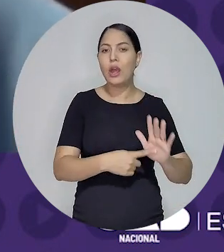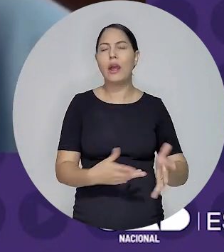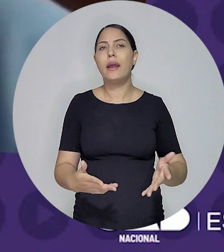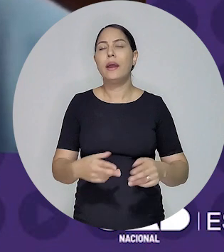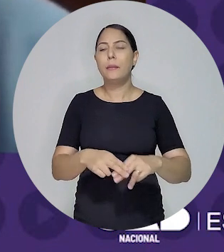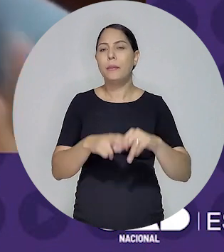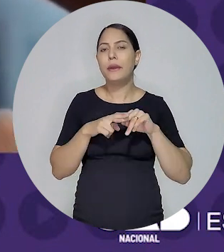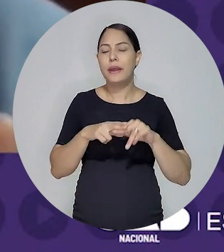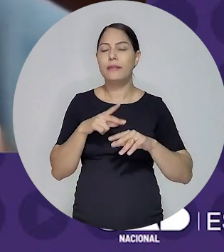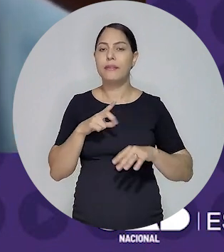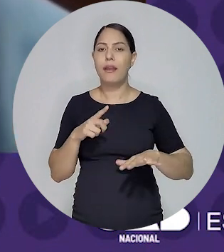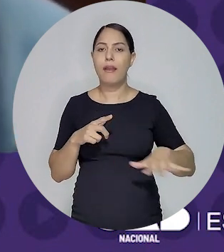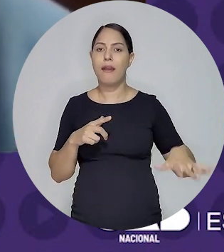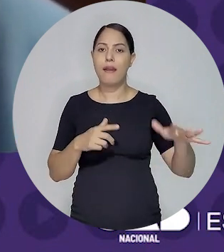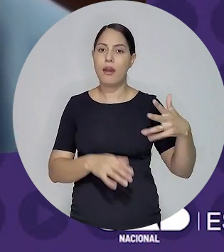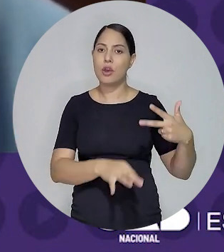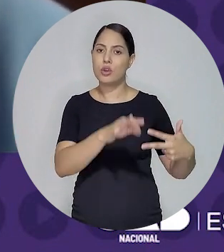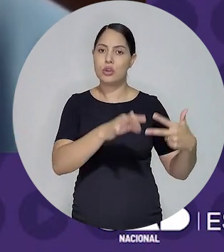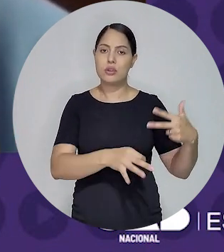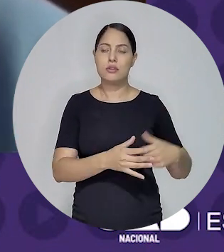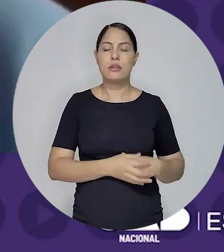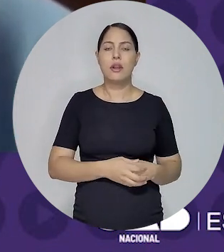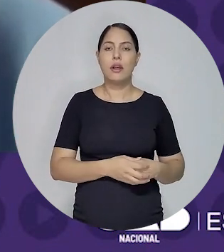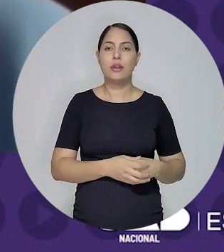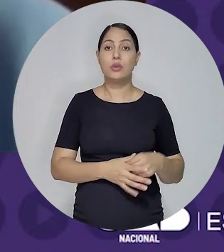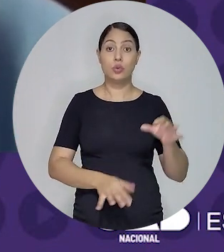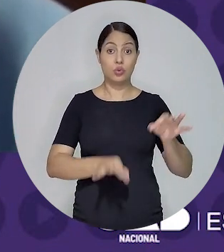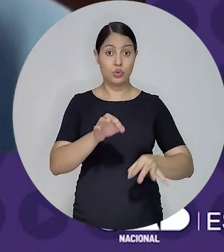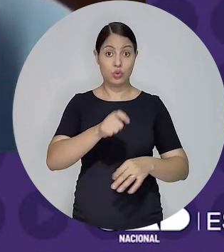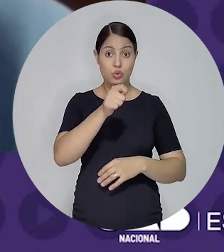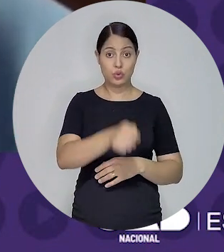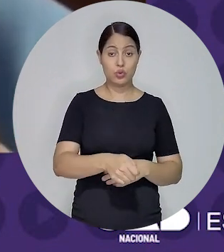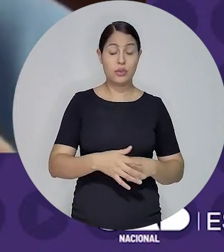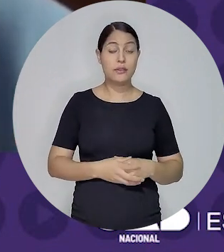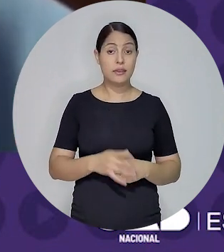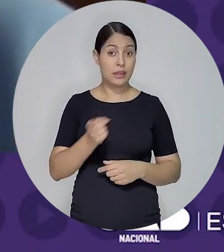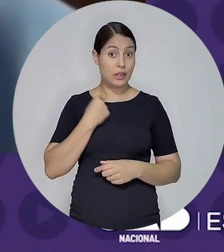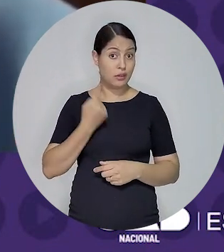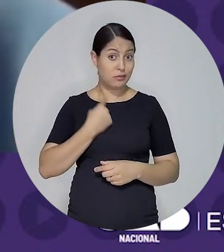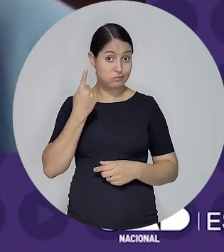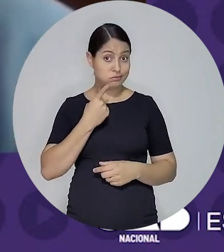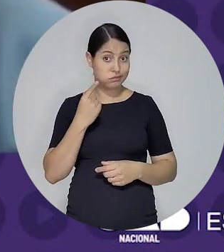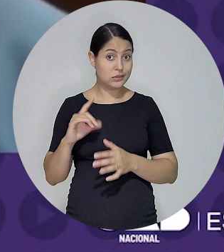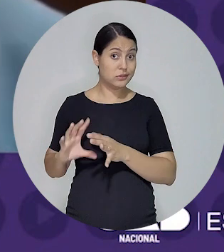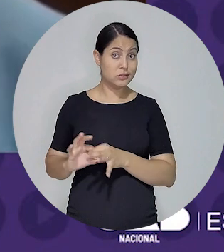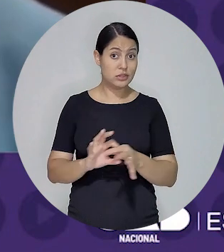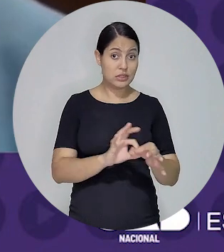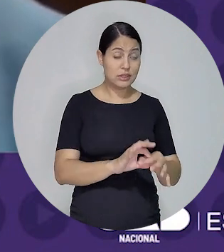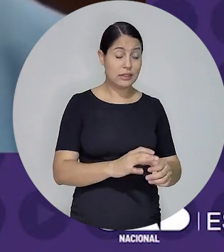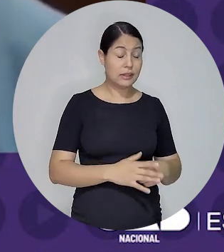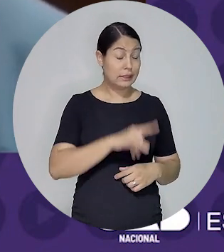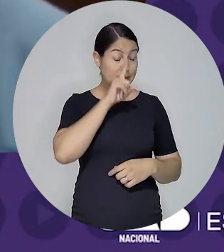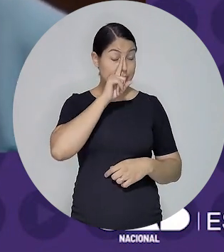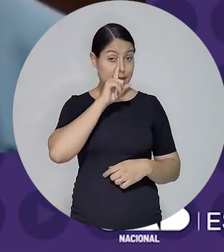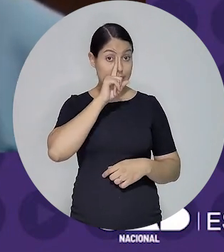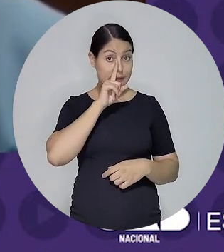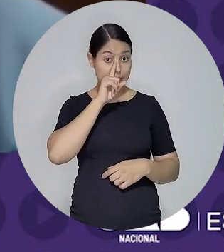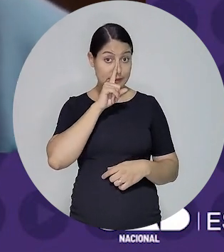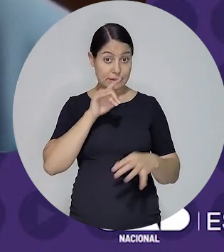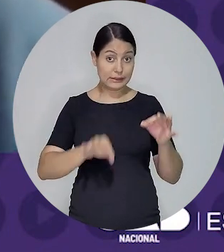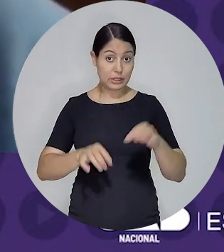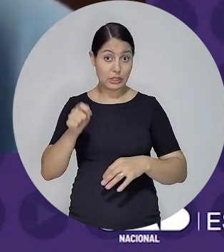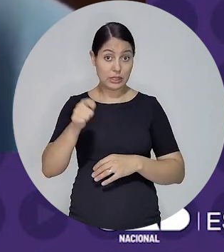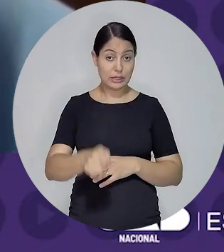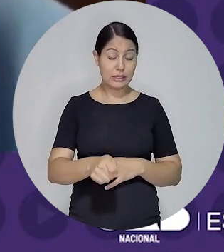os jurisdicionados, os magistrados e nós advogados, que é a crise da jurisdição